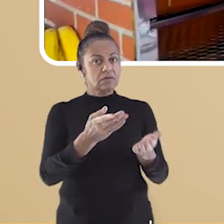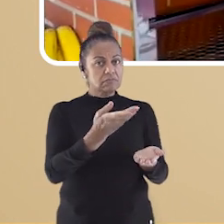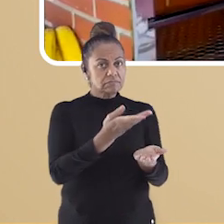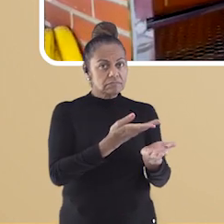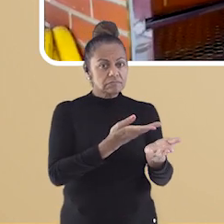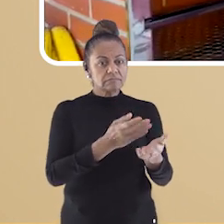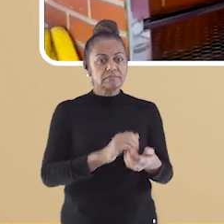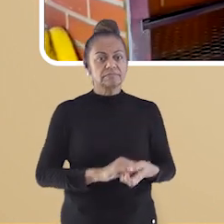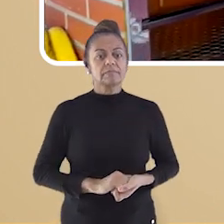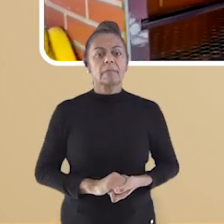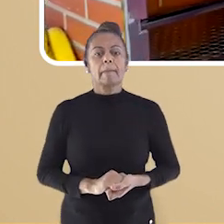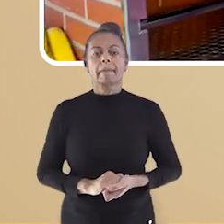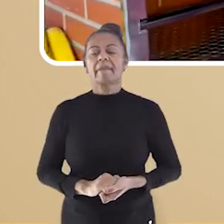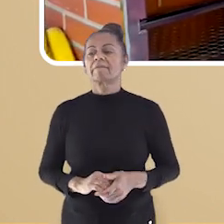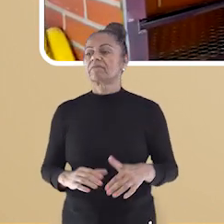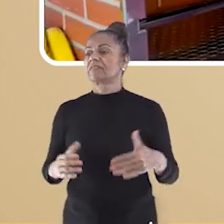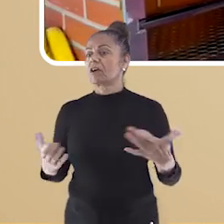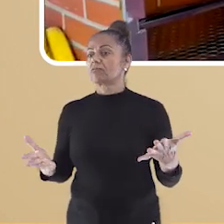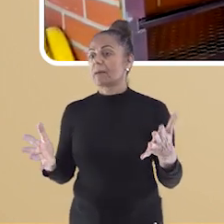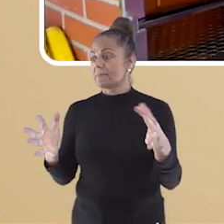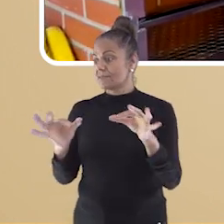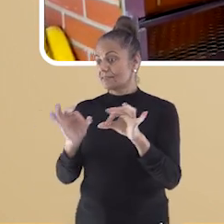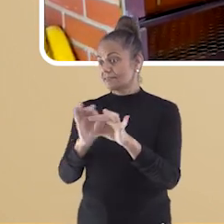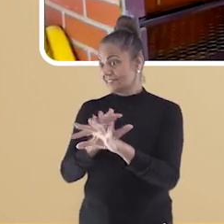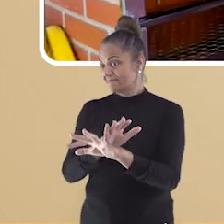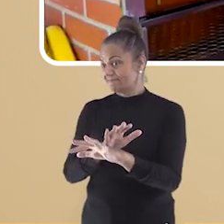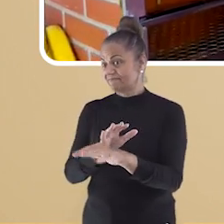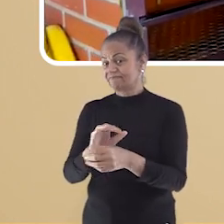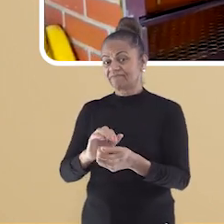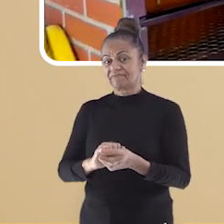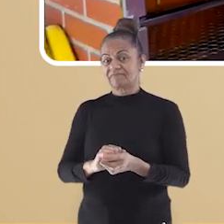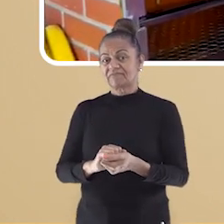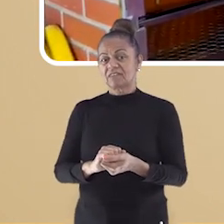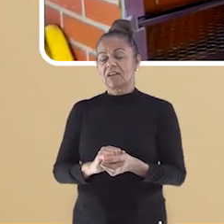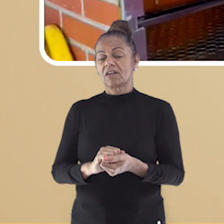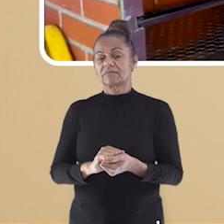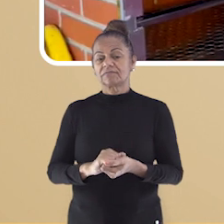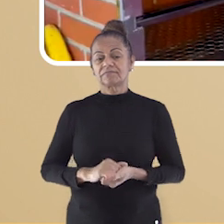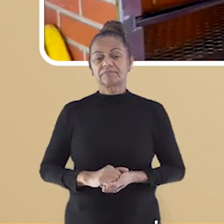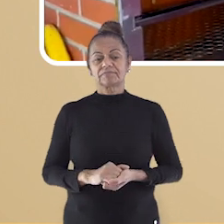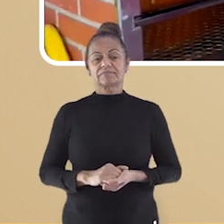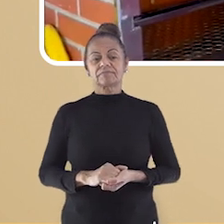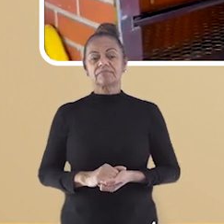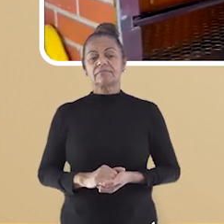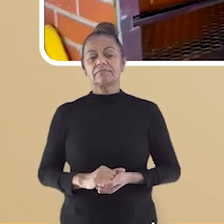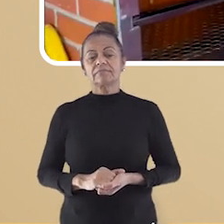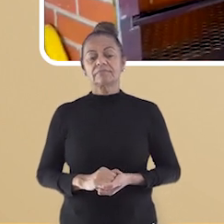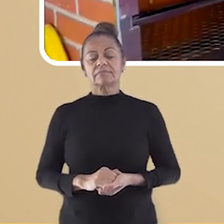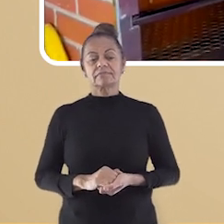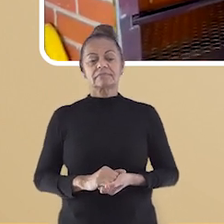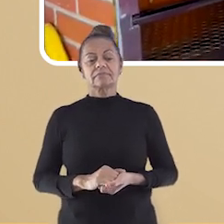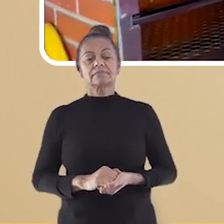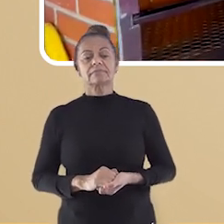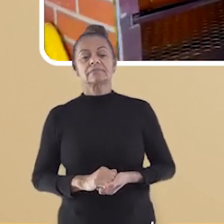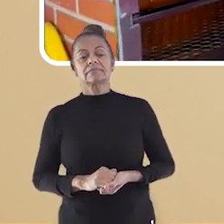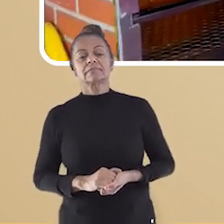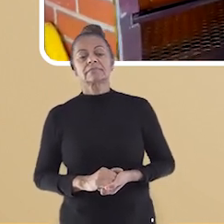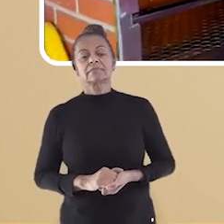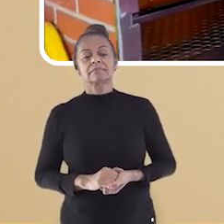E aí, ficou pronta a nossa brevidade? Ficou sim. Vou retirar agora do forno. Vamos ver.